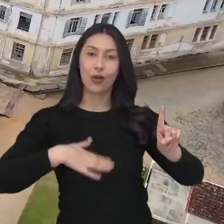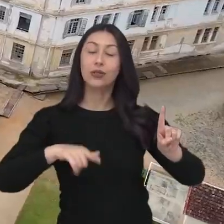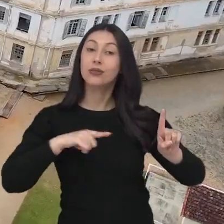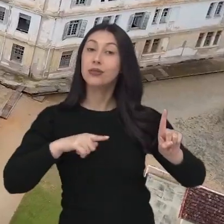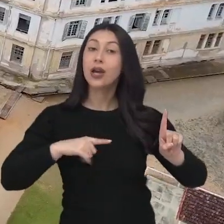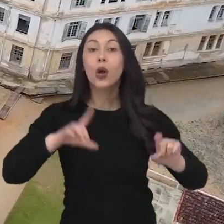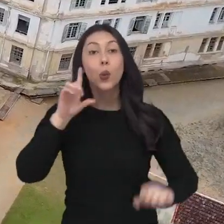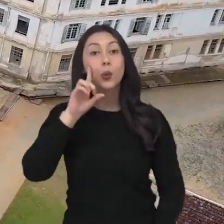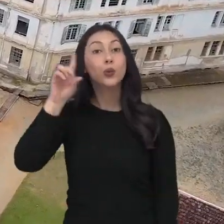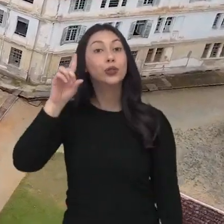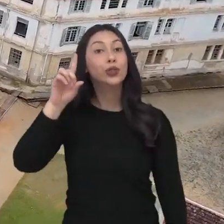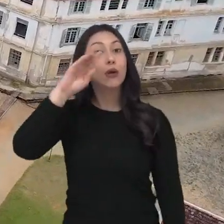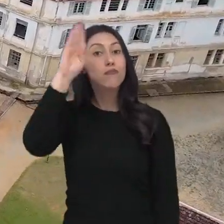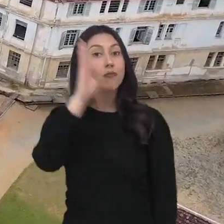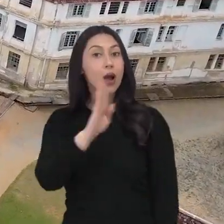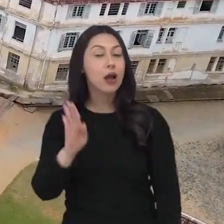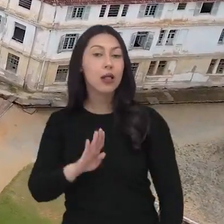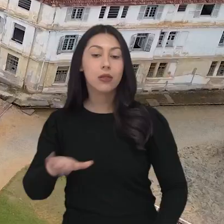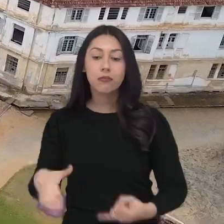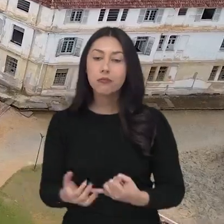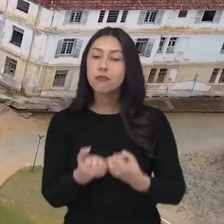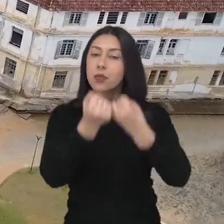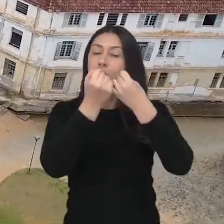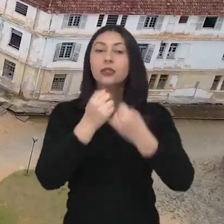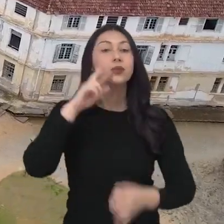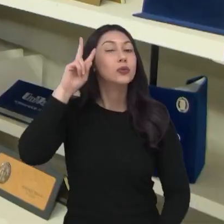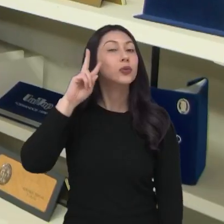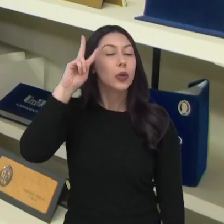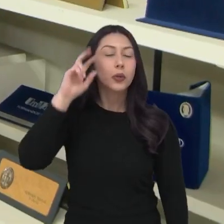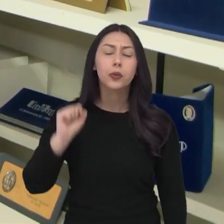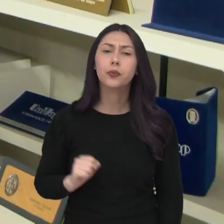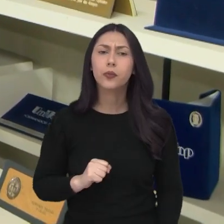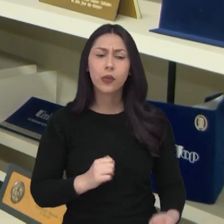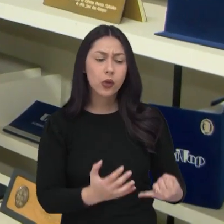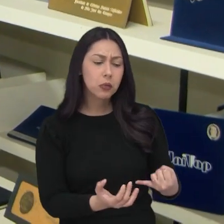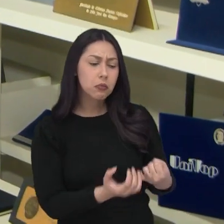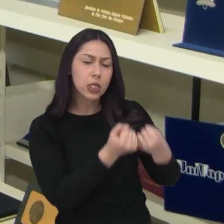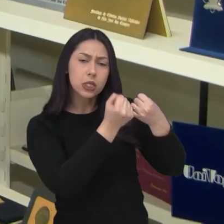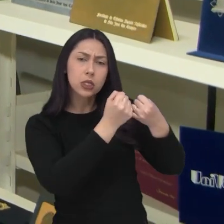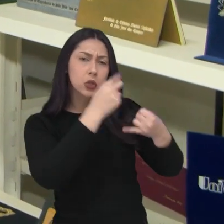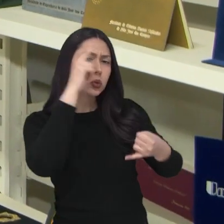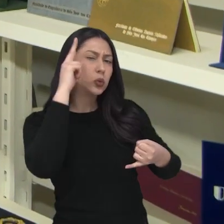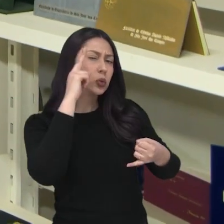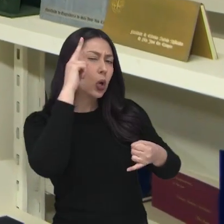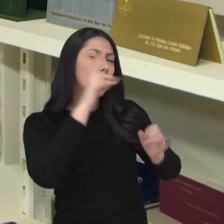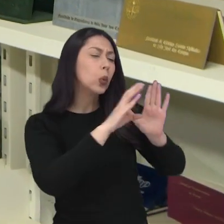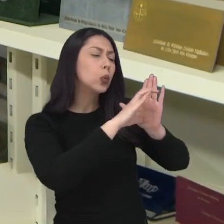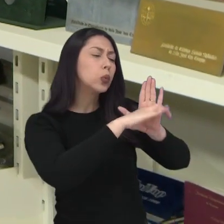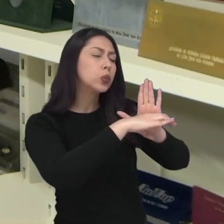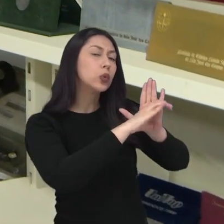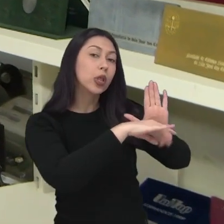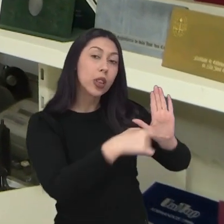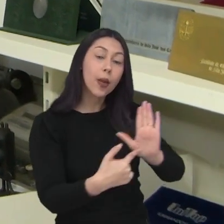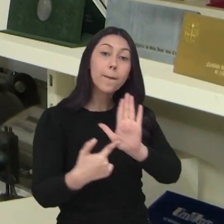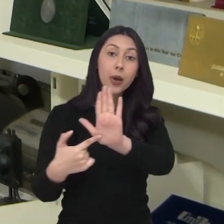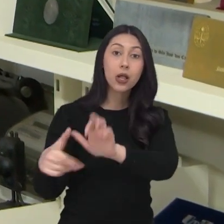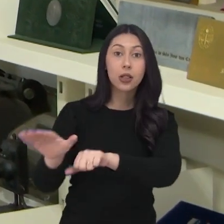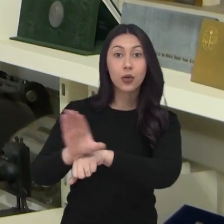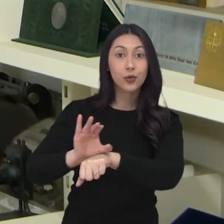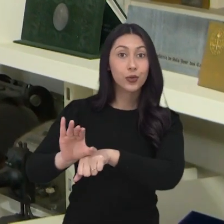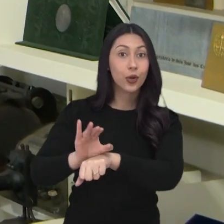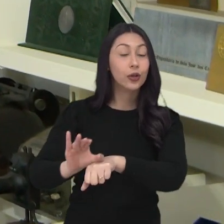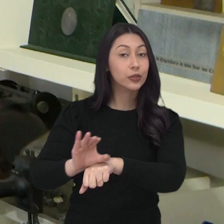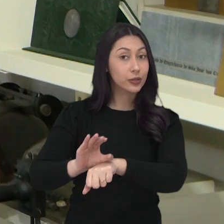é celebrado o Dia Nacional do Patrimônio Histórico. O conceito de patrimônio histórico também é definido pela